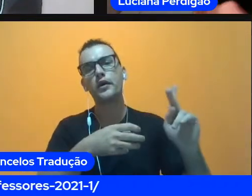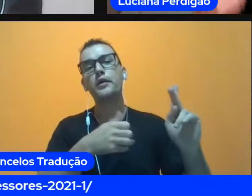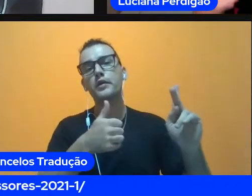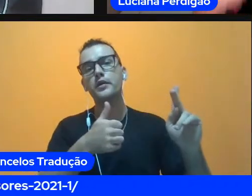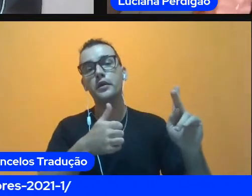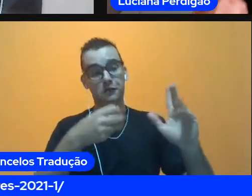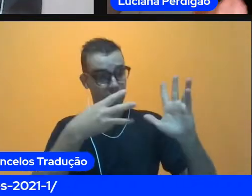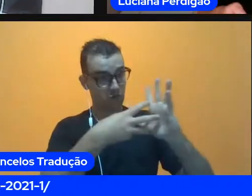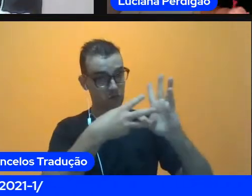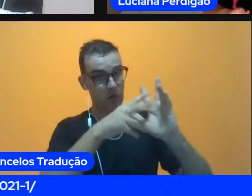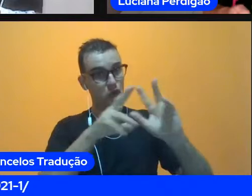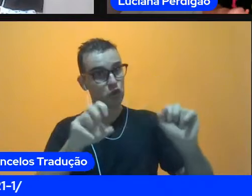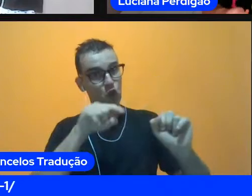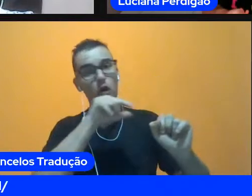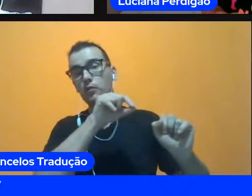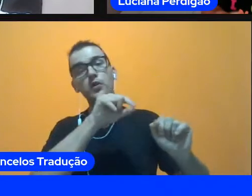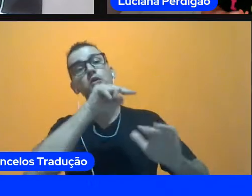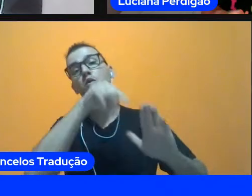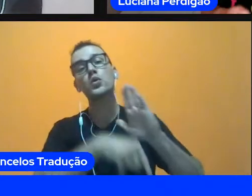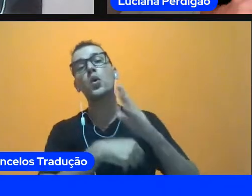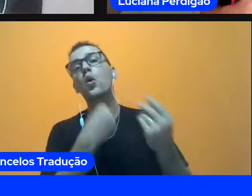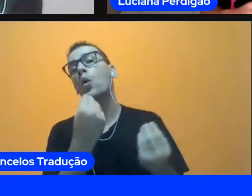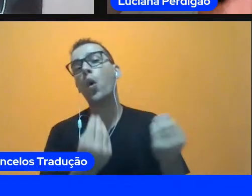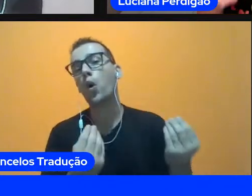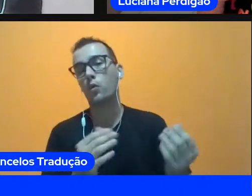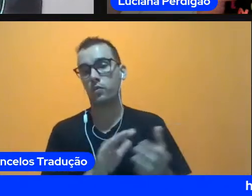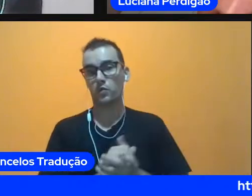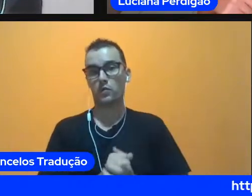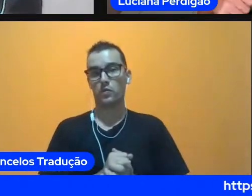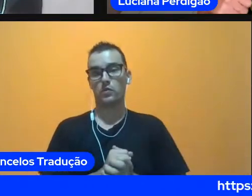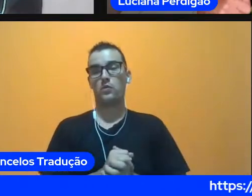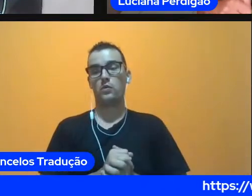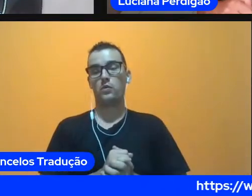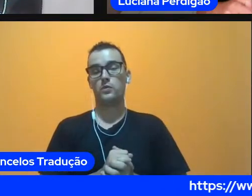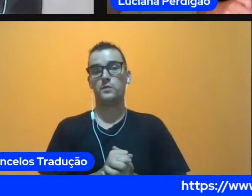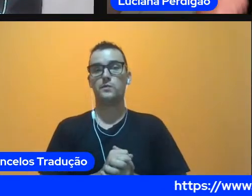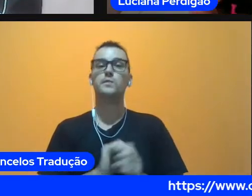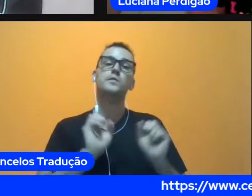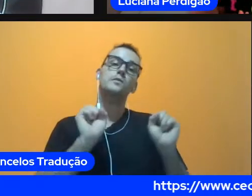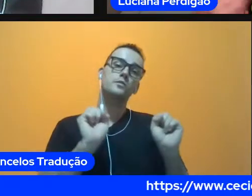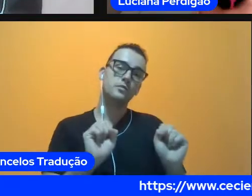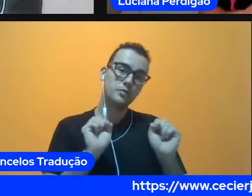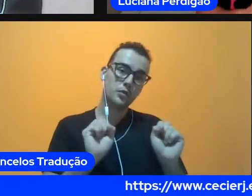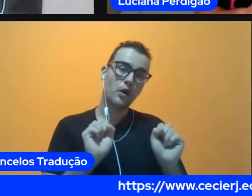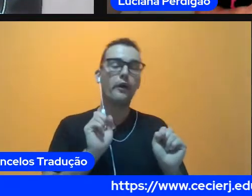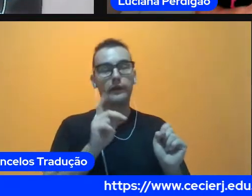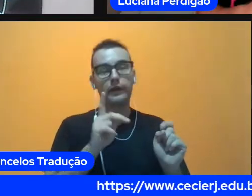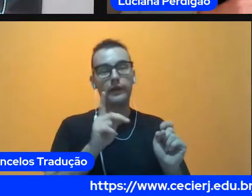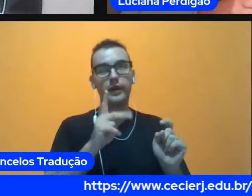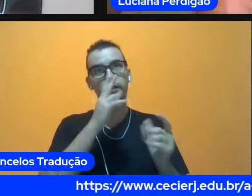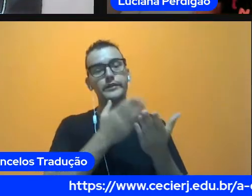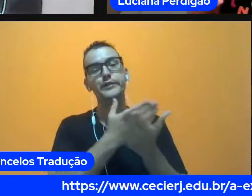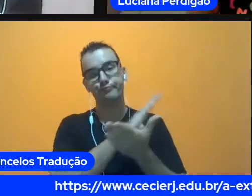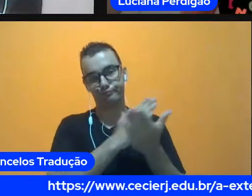mais informações de como vai ser esse formulário. Isso pode ser chato, vamos dizer